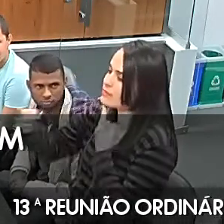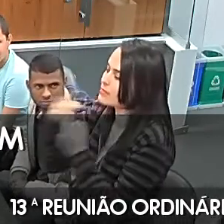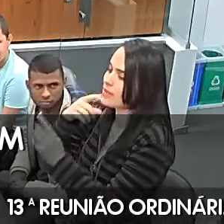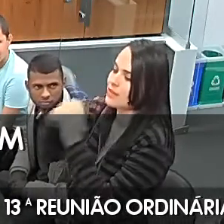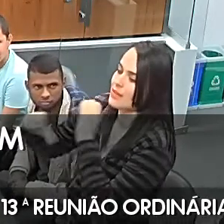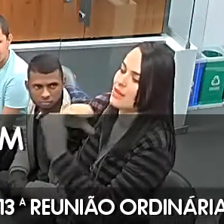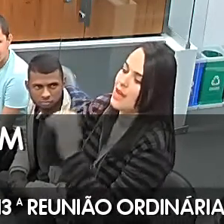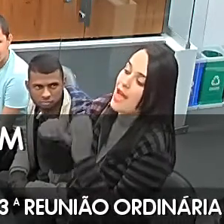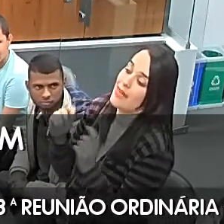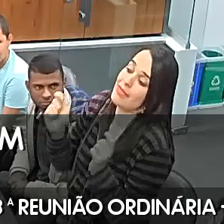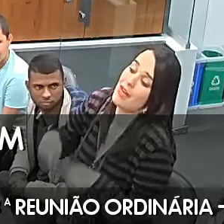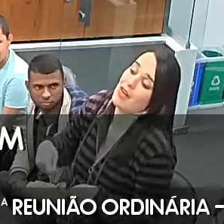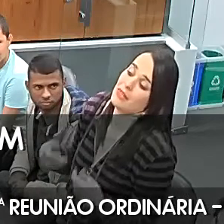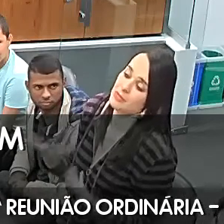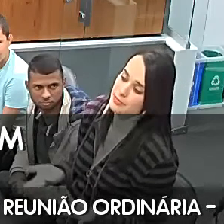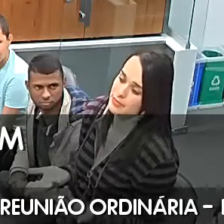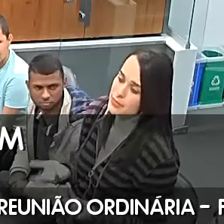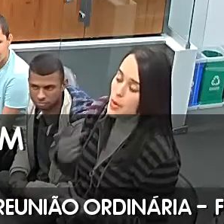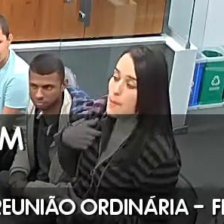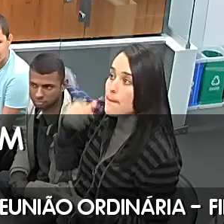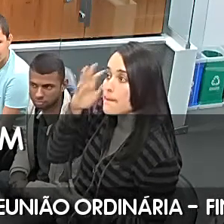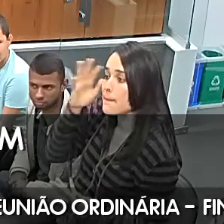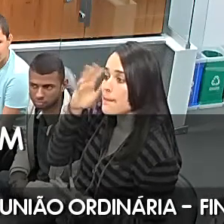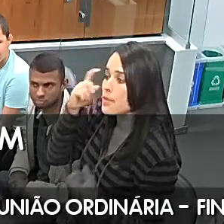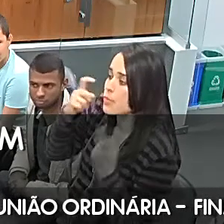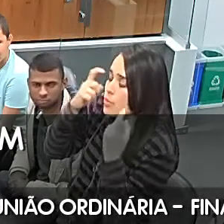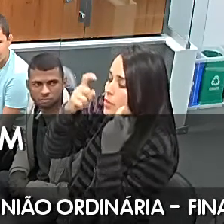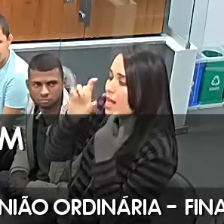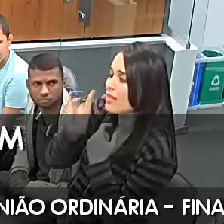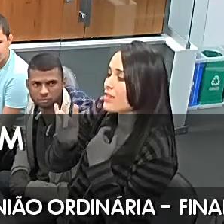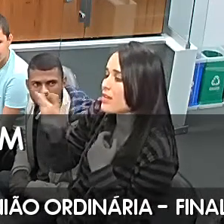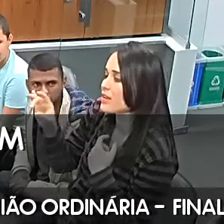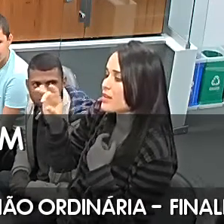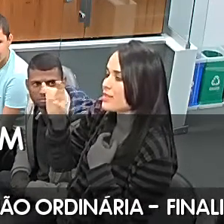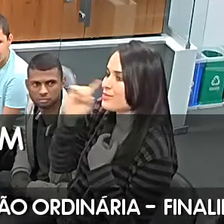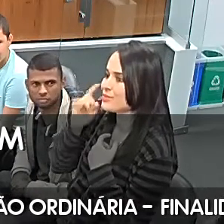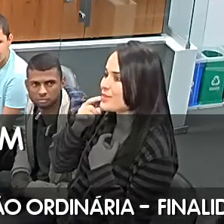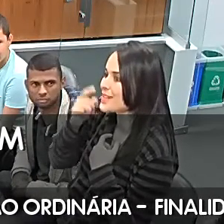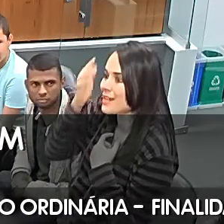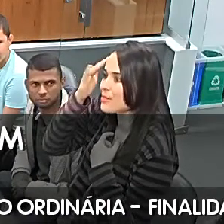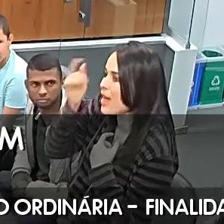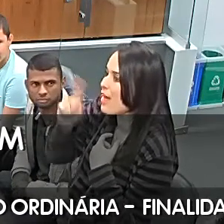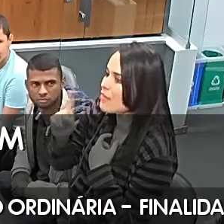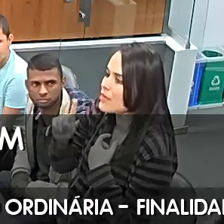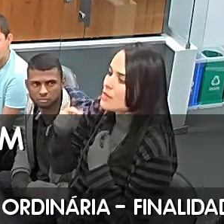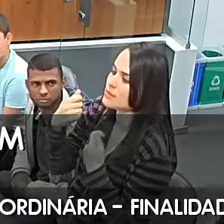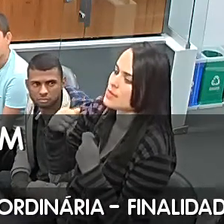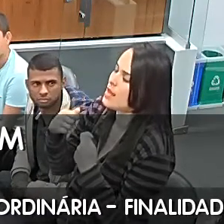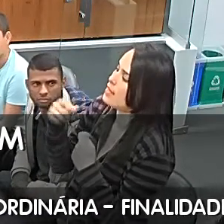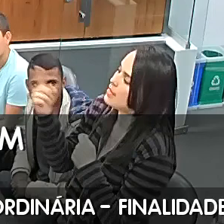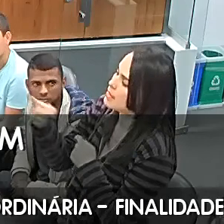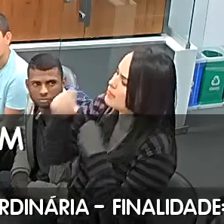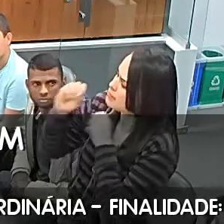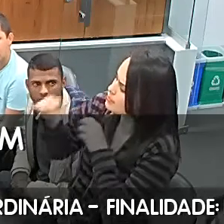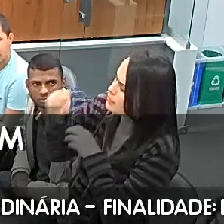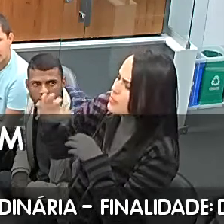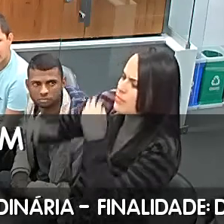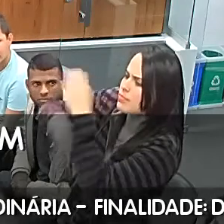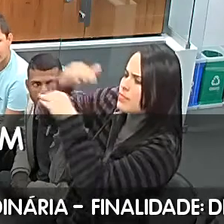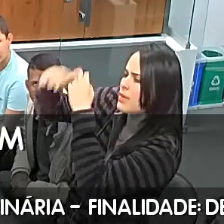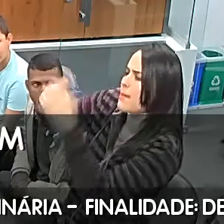gente ser admitido em uma empresa, a comunicação ela fica falha por causa disso. Então, às vezes, a gente